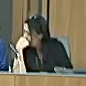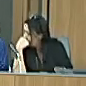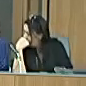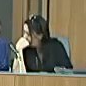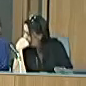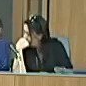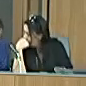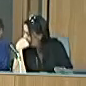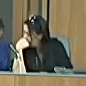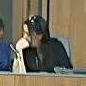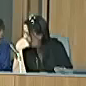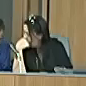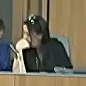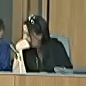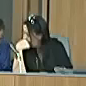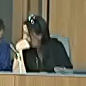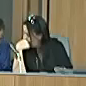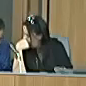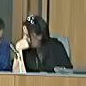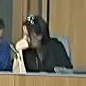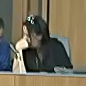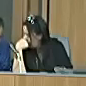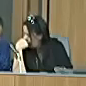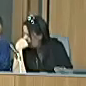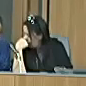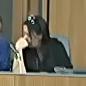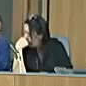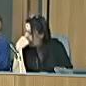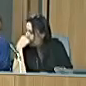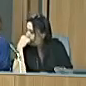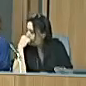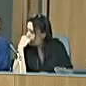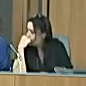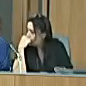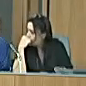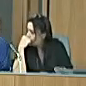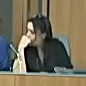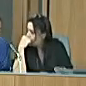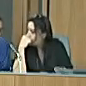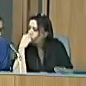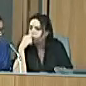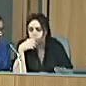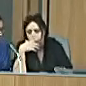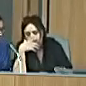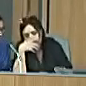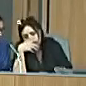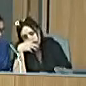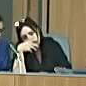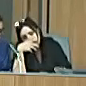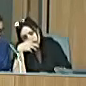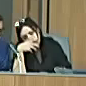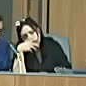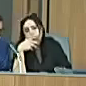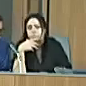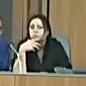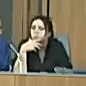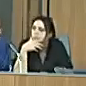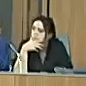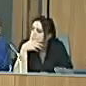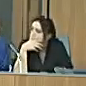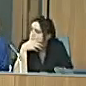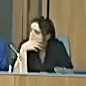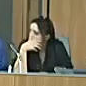partir da qual serão estruturados os decretos que aí vêm de forma detalhada vem fazendo um detalhamento